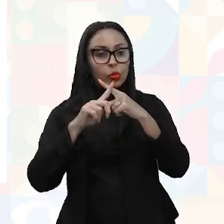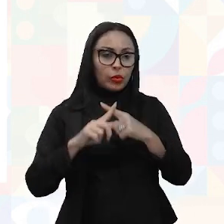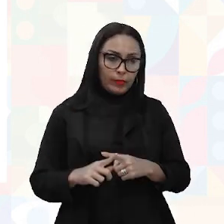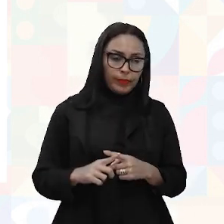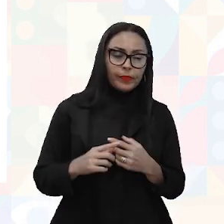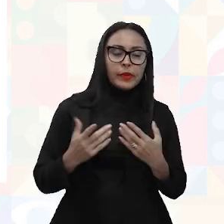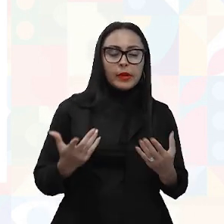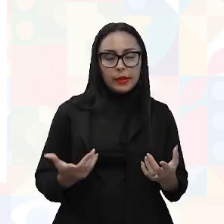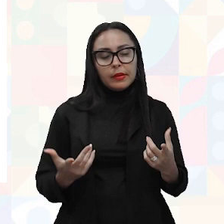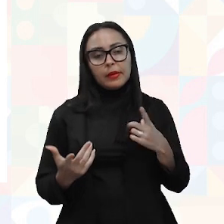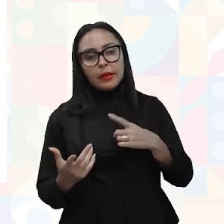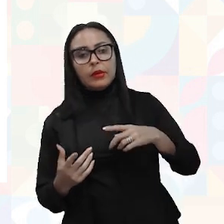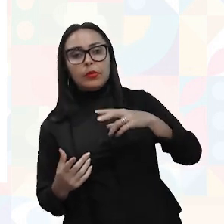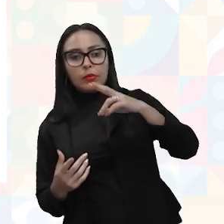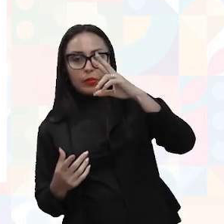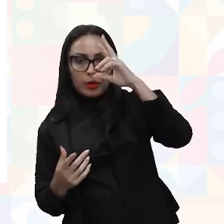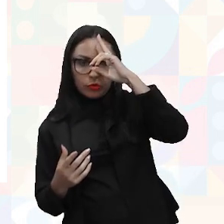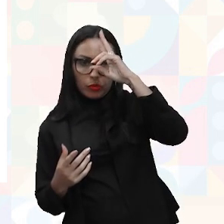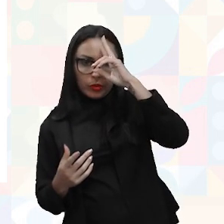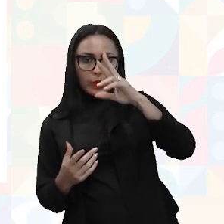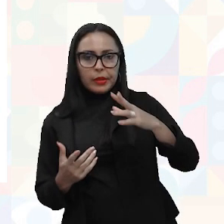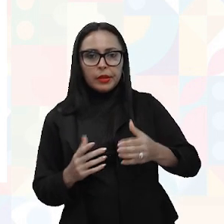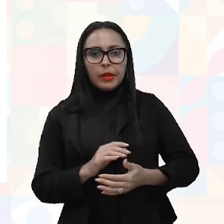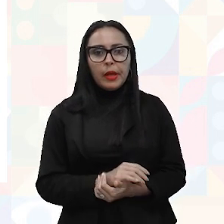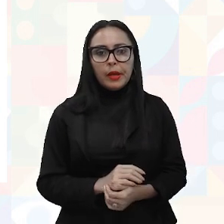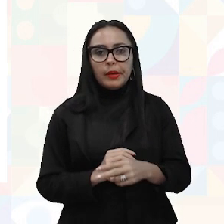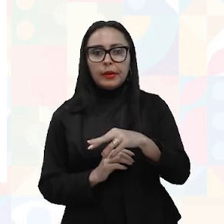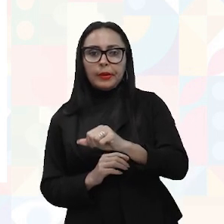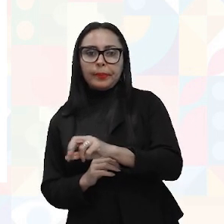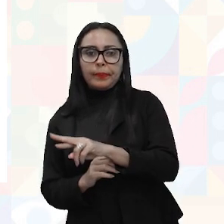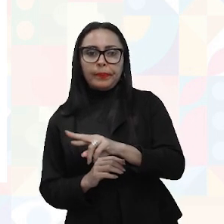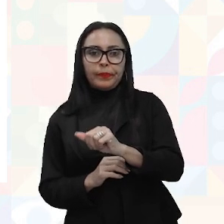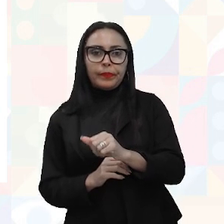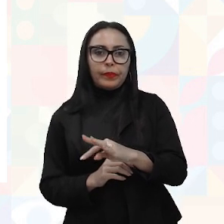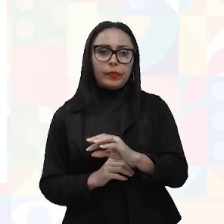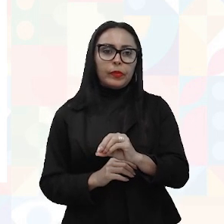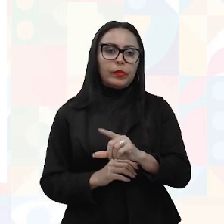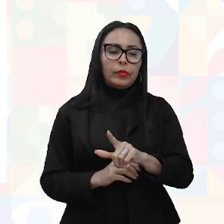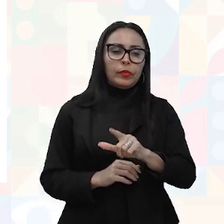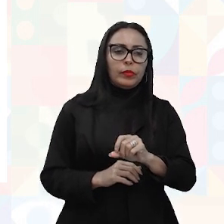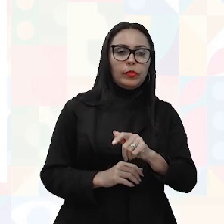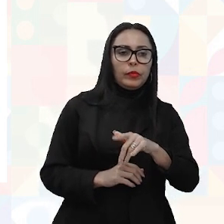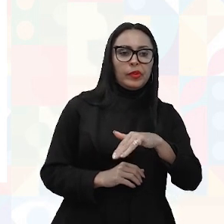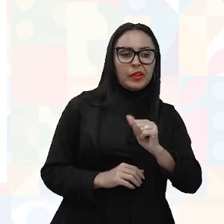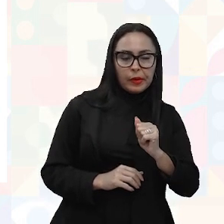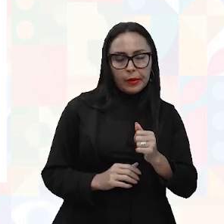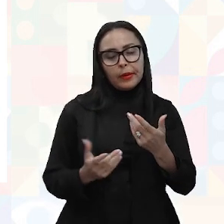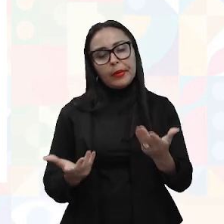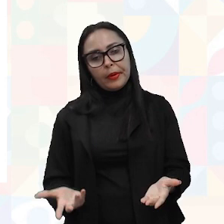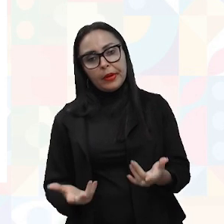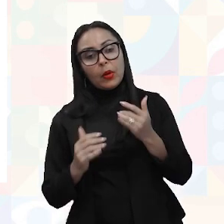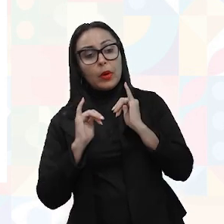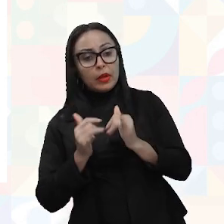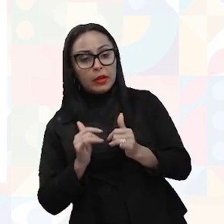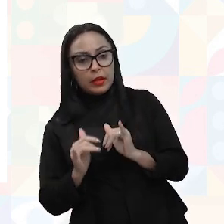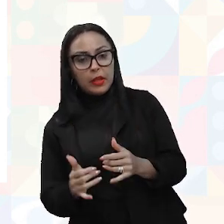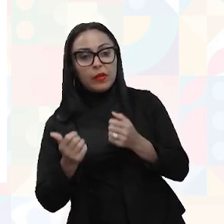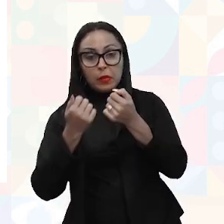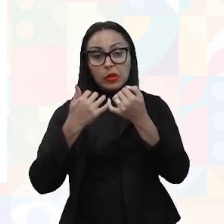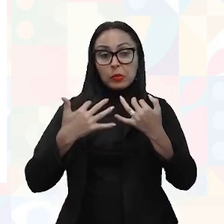E aí, como fica? E é esse que traz a narratologia, que é o estudo dos games pelo escopo da sua narrativa.